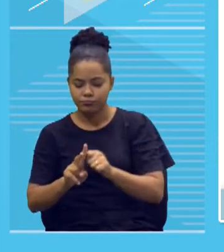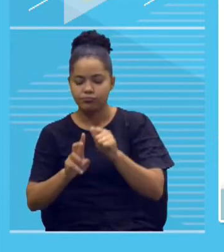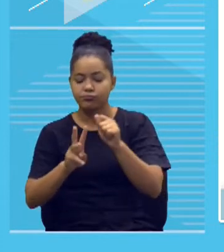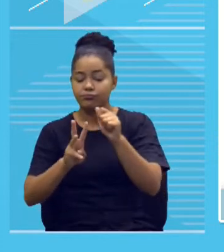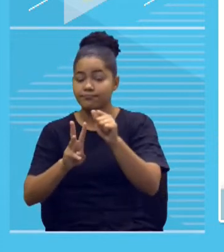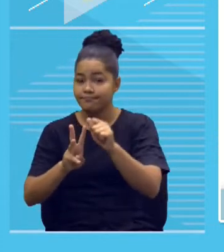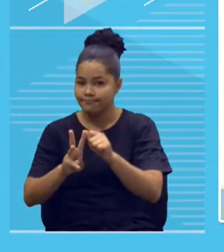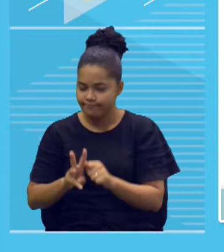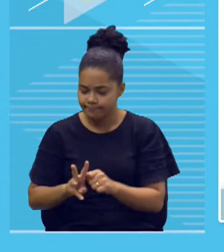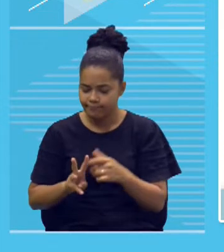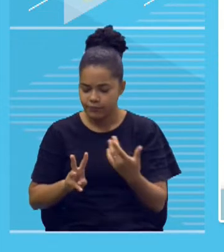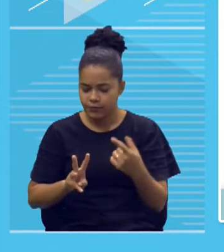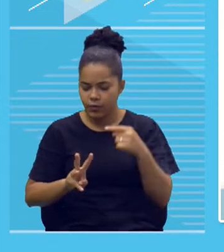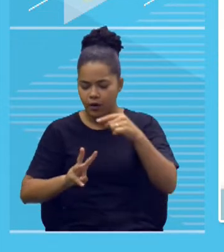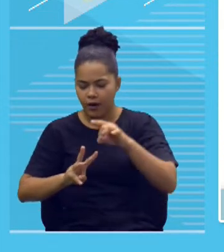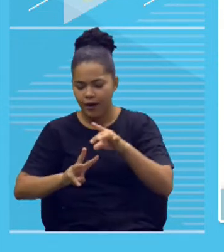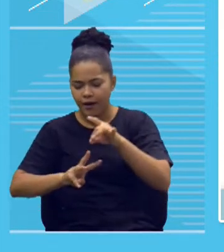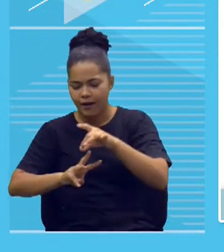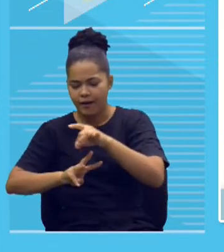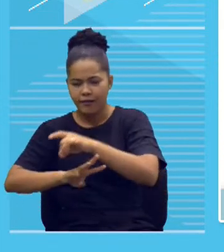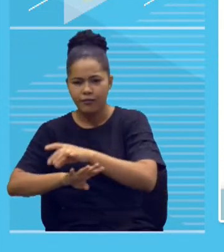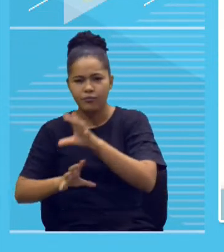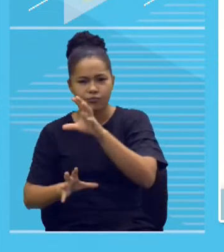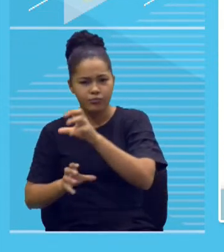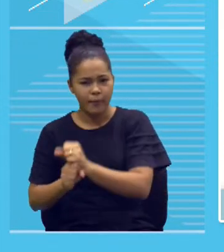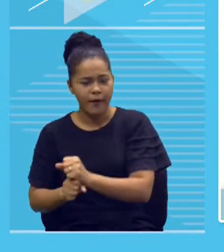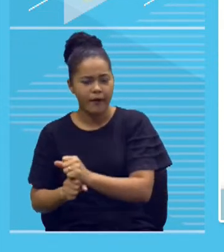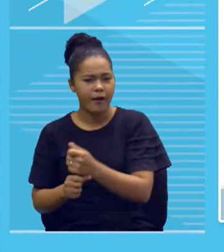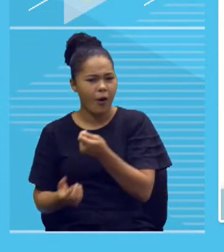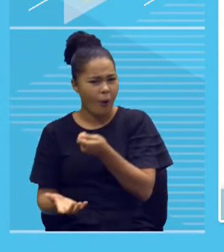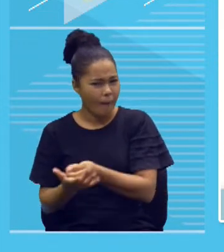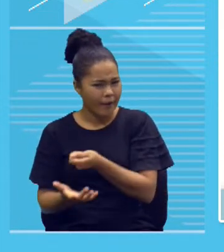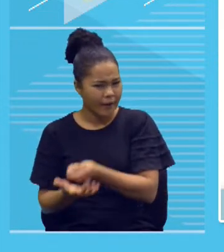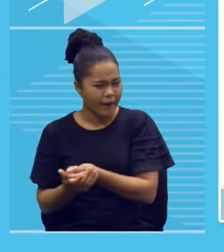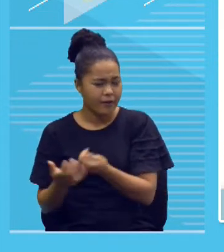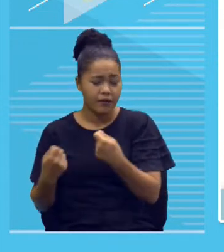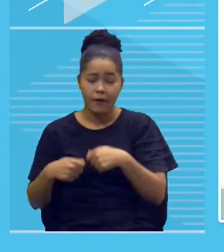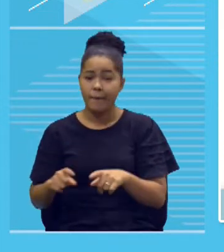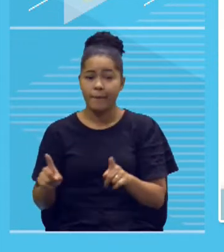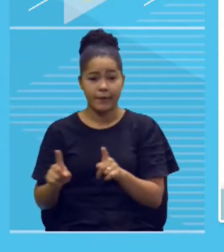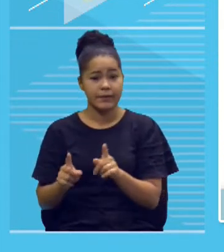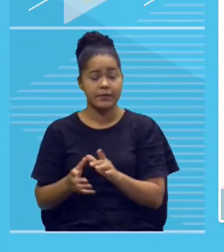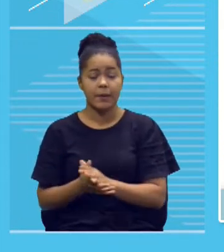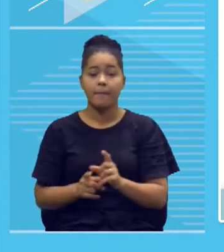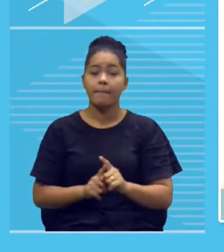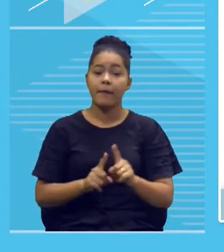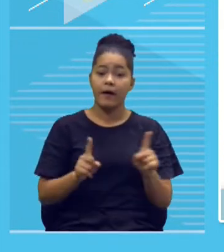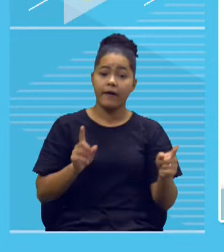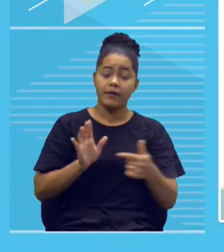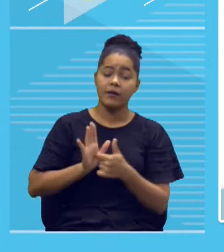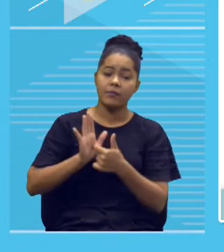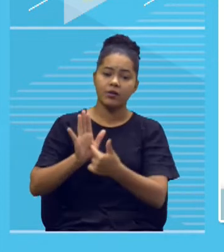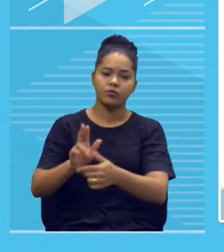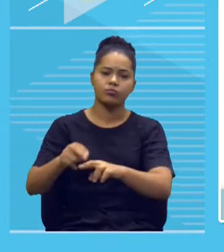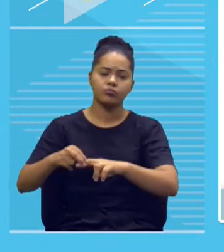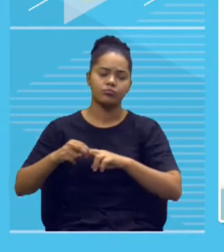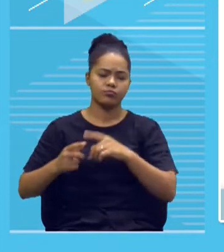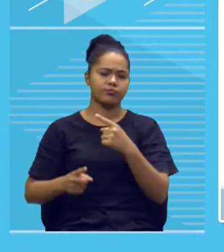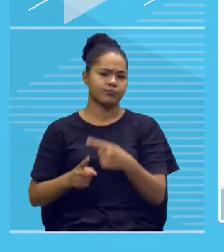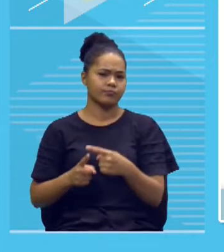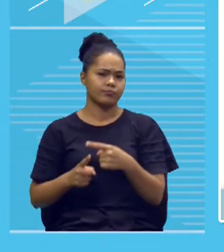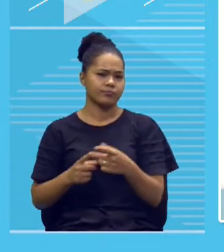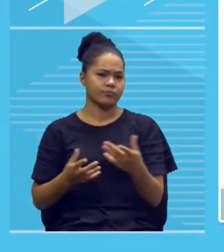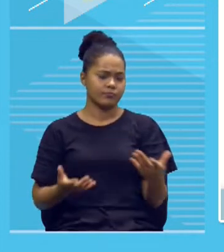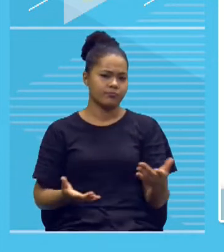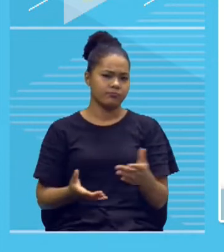mês a mês não você não vai ter que fazer mês a mês é porque a gente vai fazer aqui uma colocação para que você entenda que nem